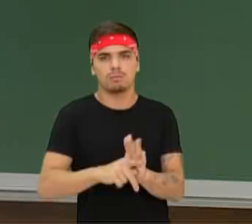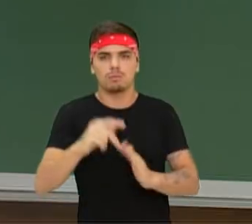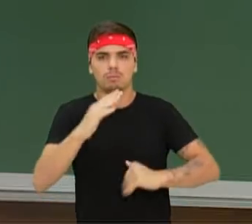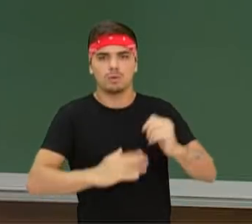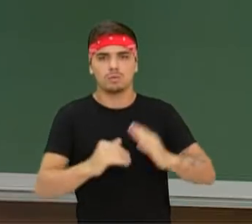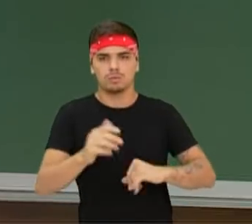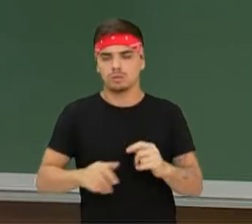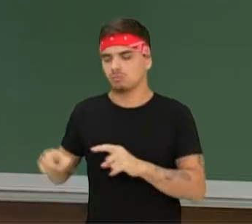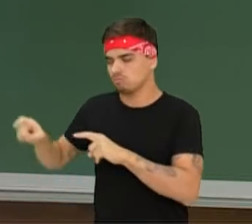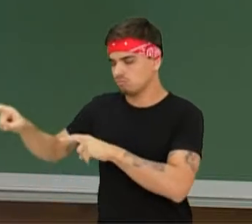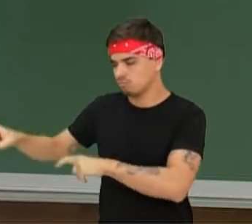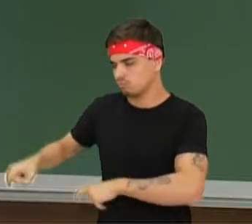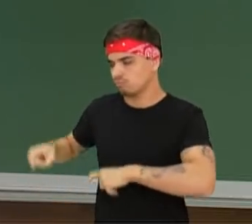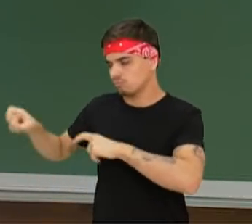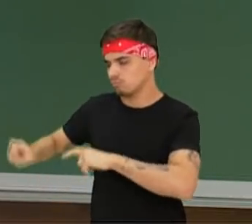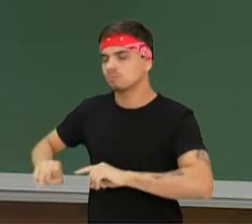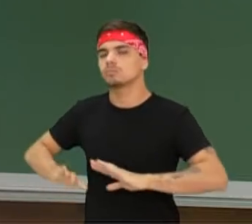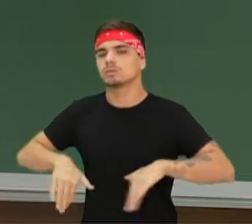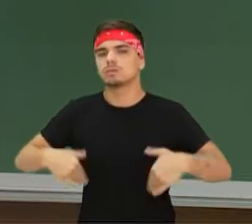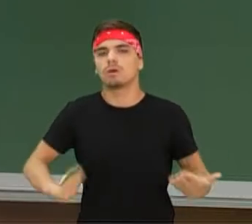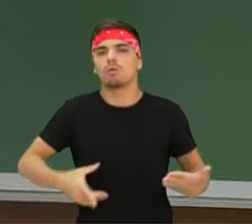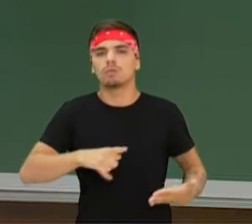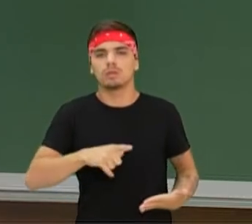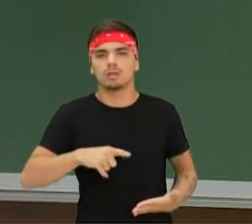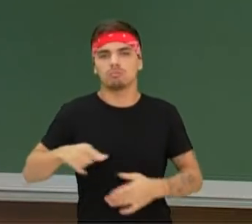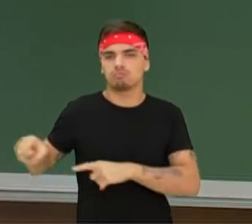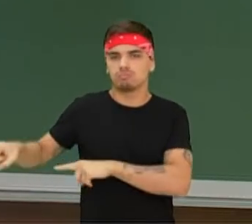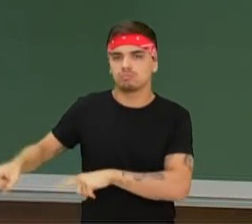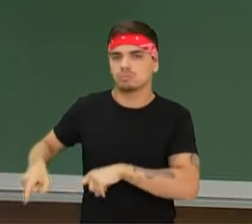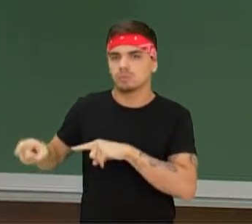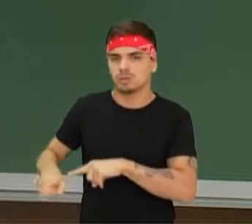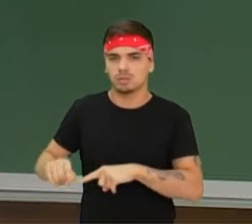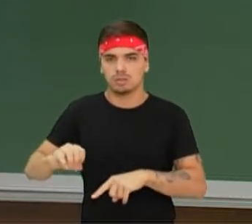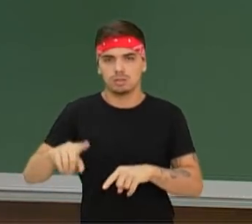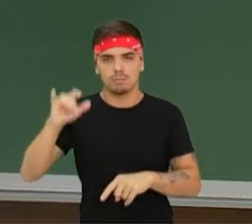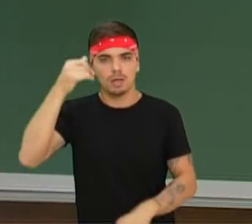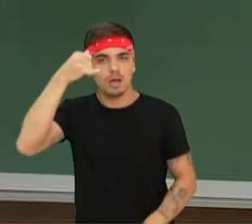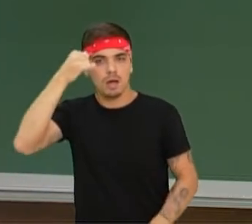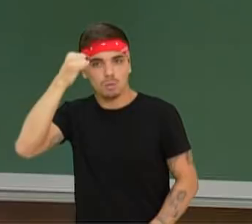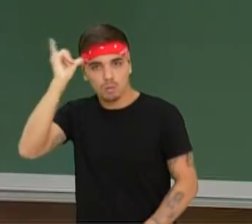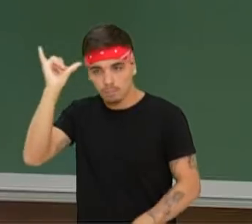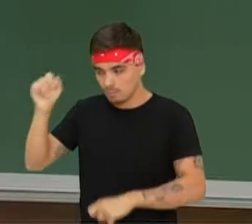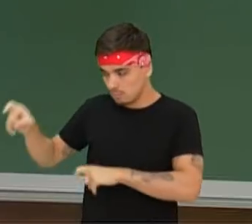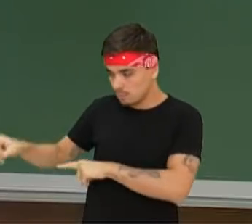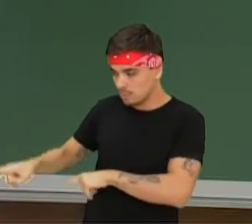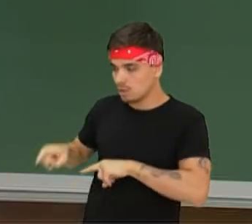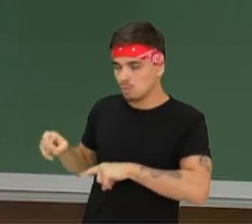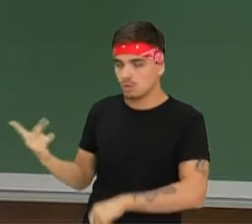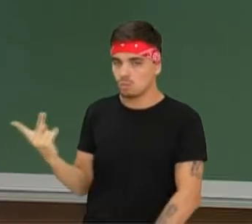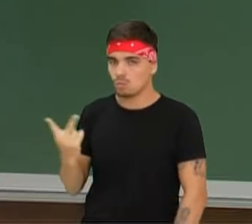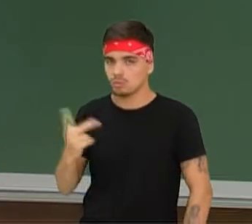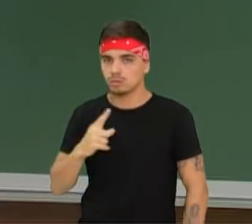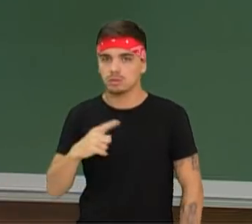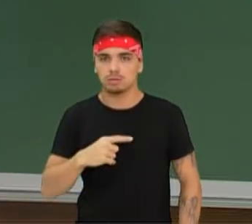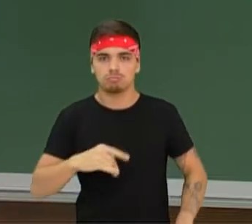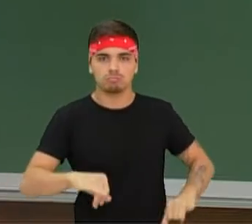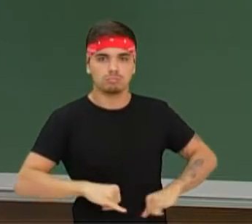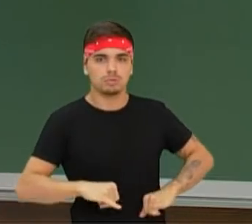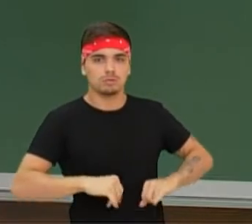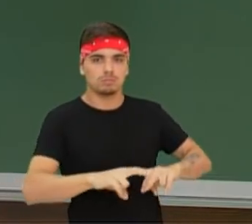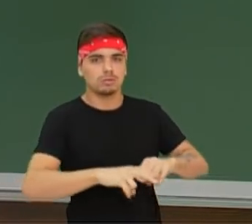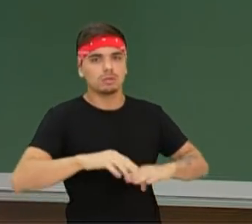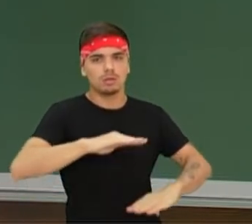produção agrícola. Então, quando a agricultura ou a pecuária, ela sofre ali por conta dessa